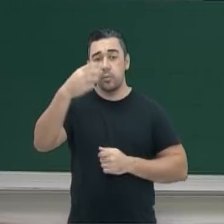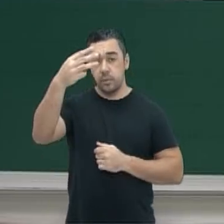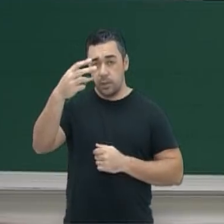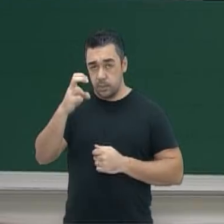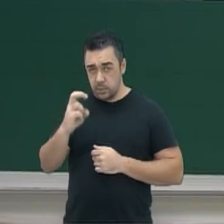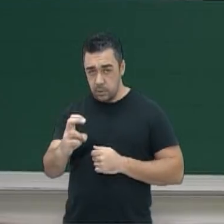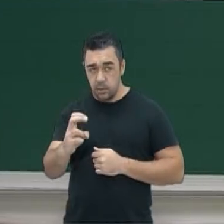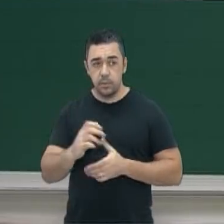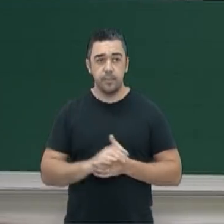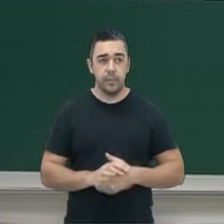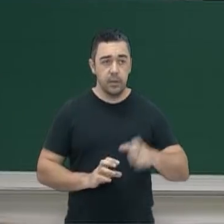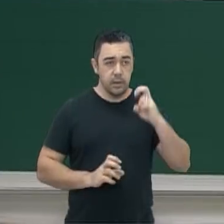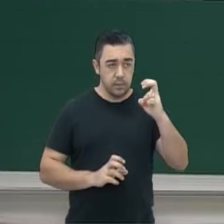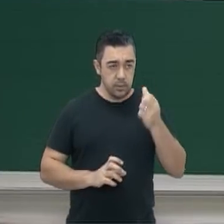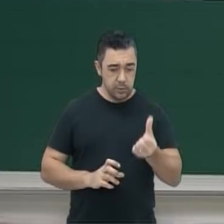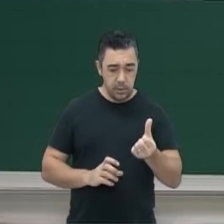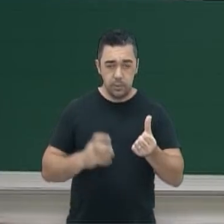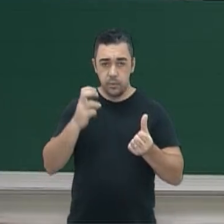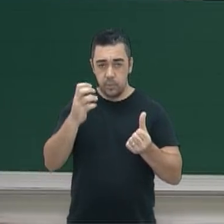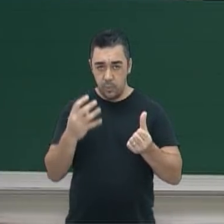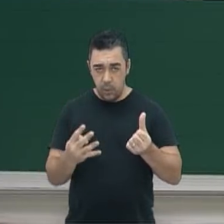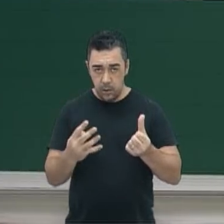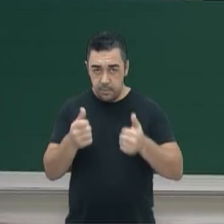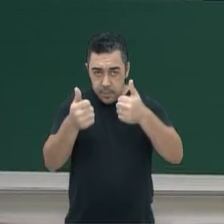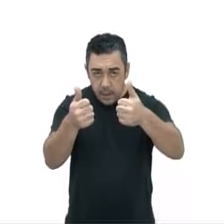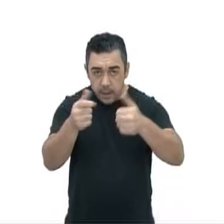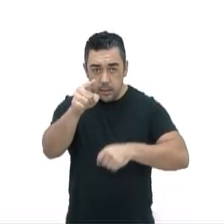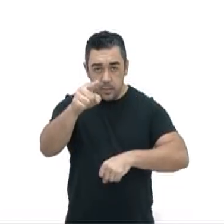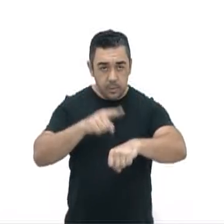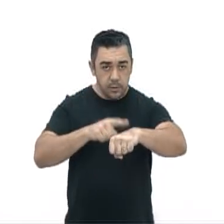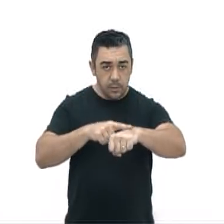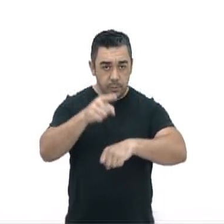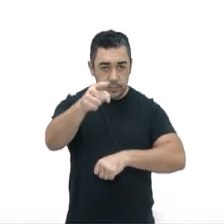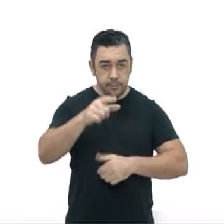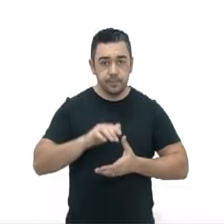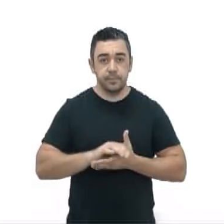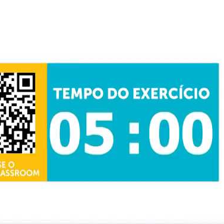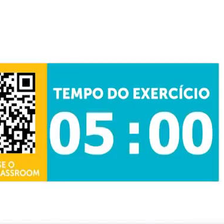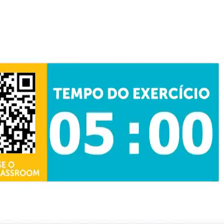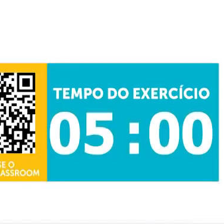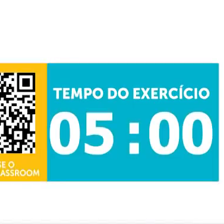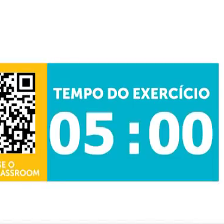compare 5/6 com 5/4, beleza? Tempo aí para vocês.